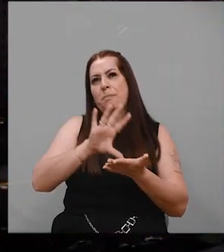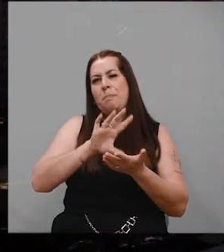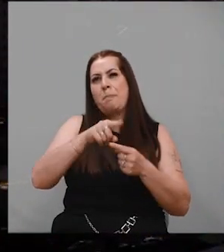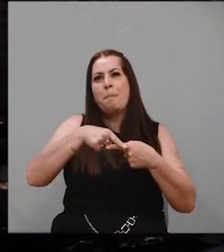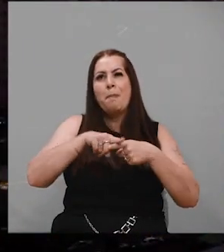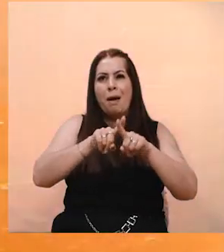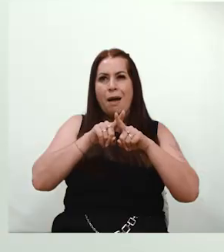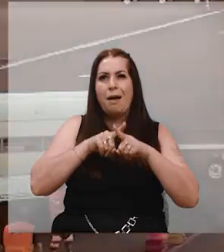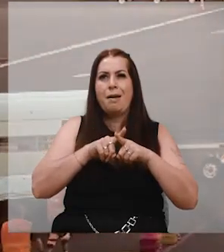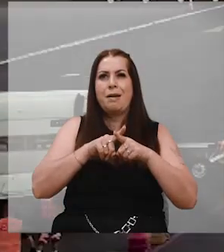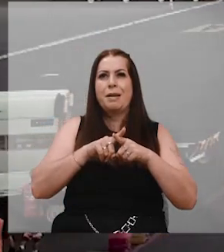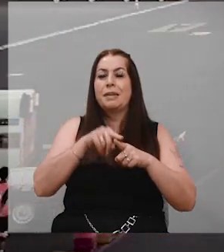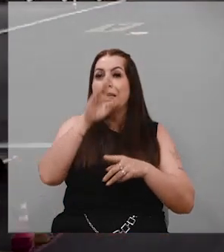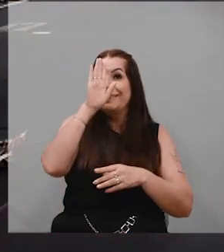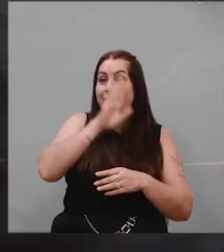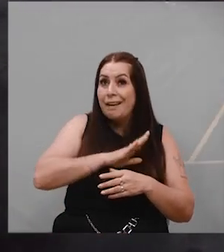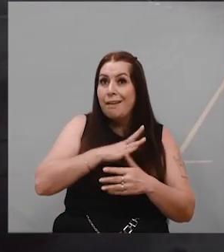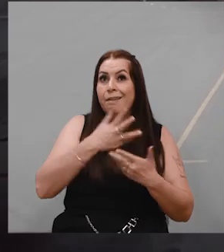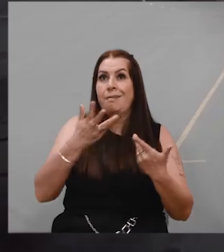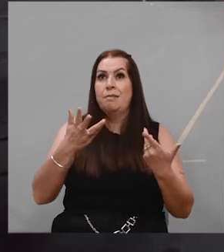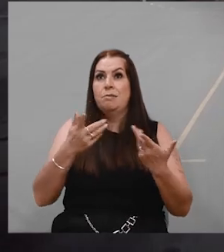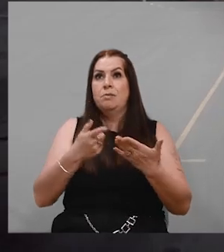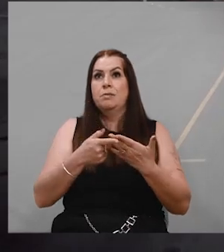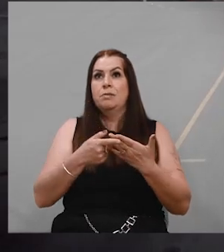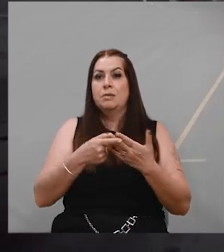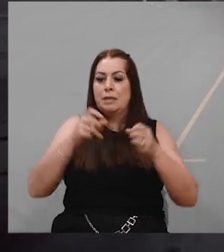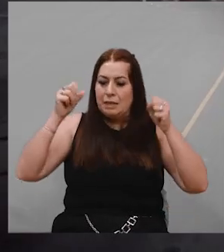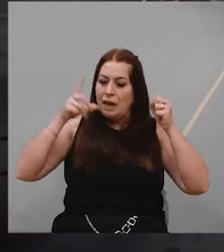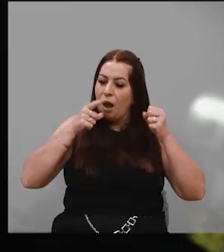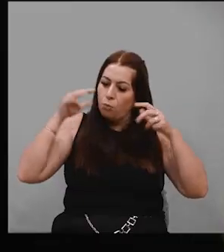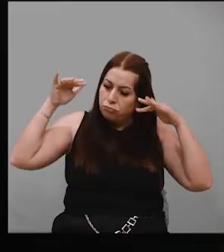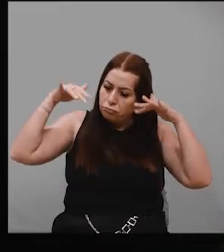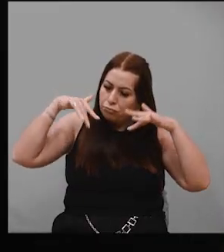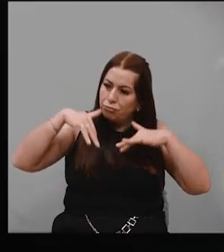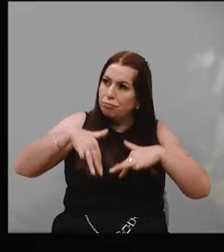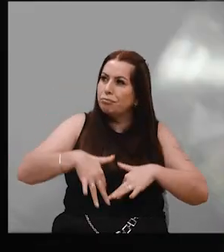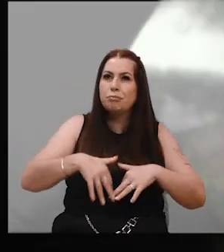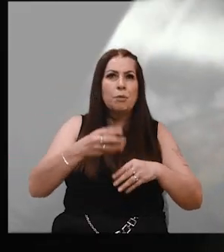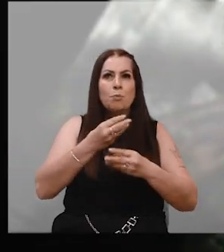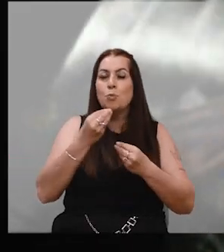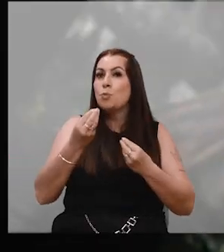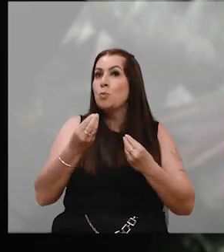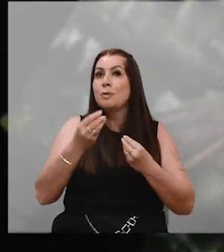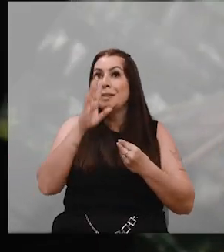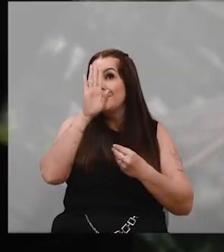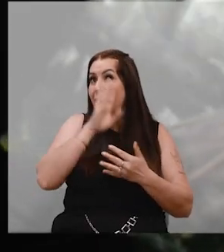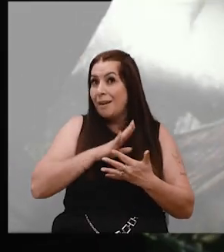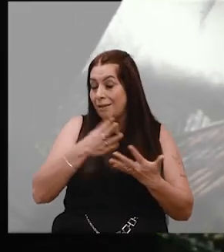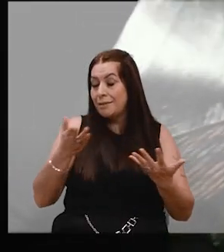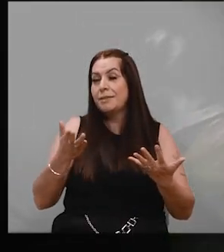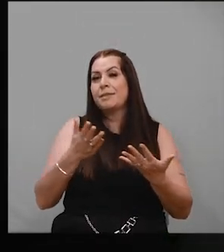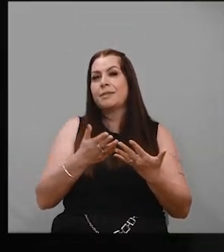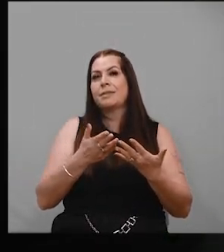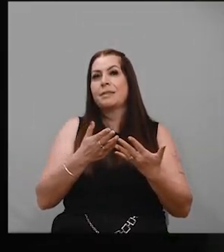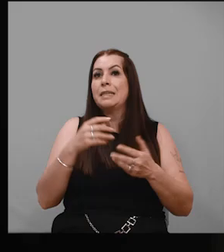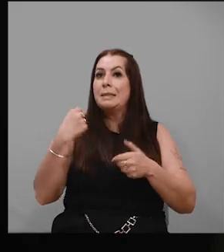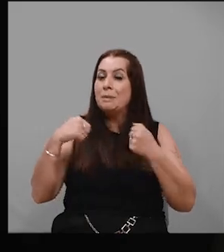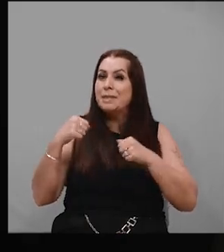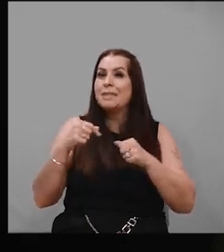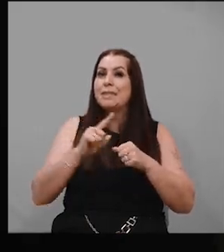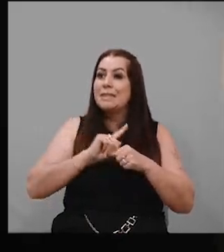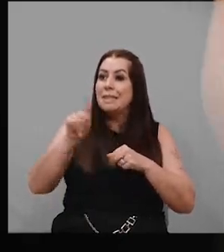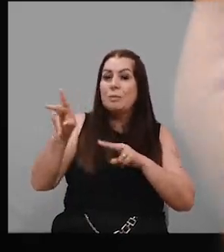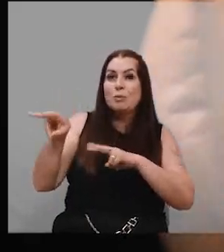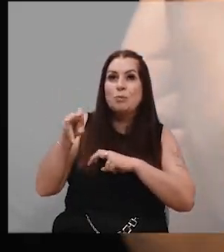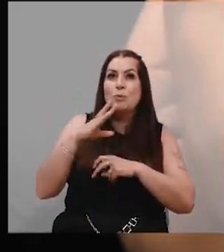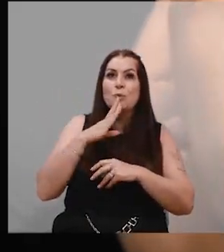parques, playgrounds gratuitos, cachoeiras, muitas cachoeiras que também são gratuitas. Então, é preciso ir